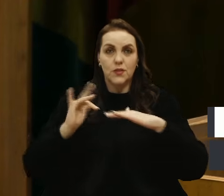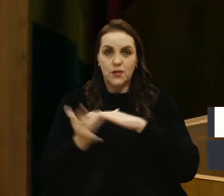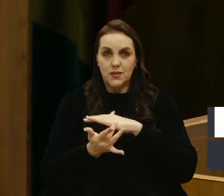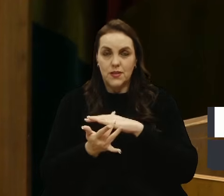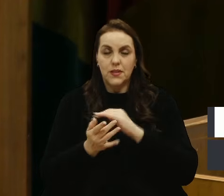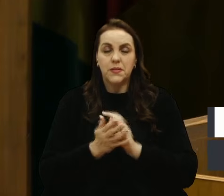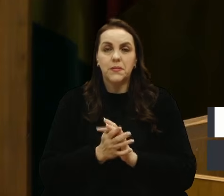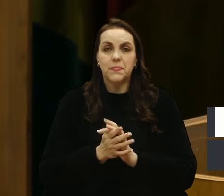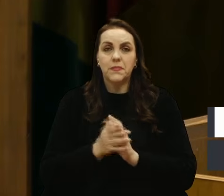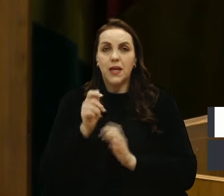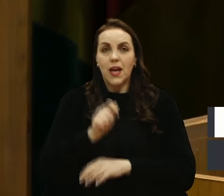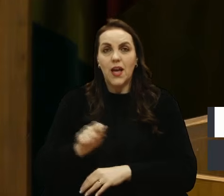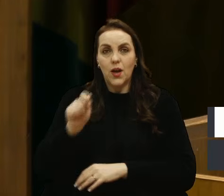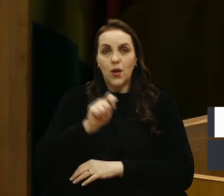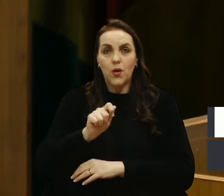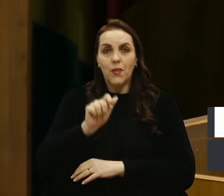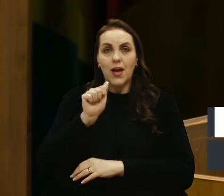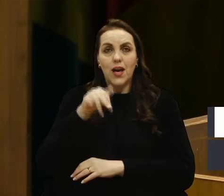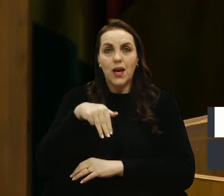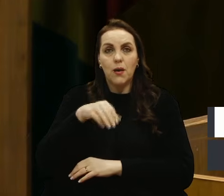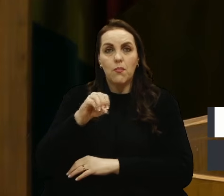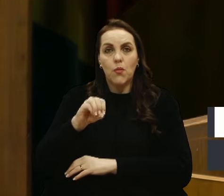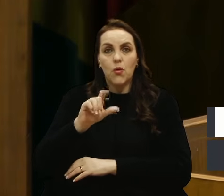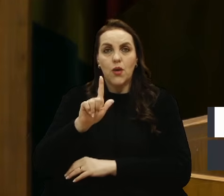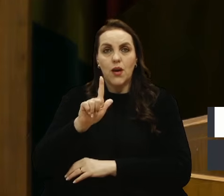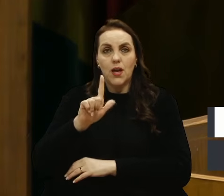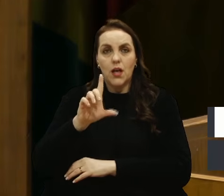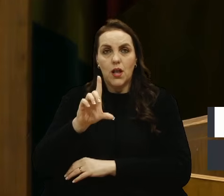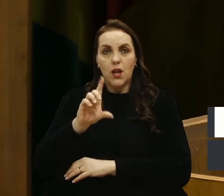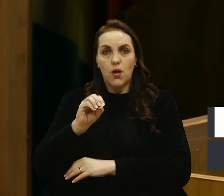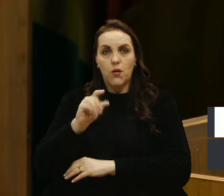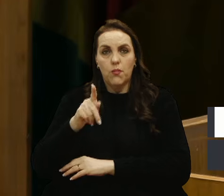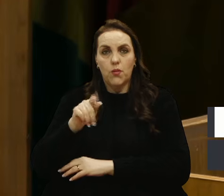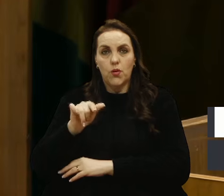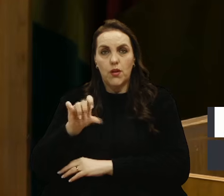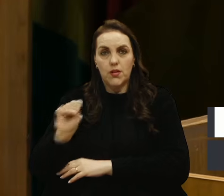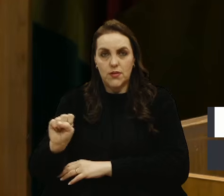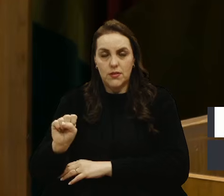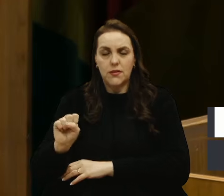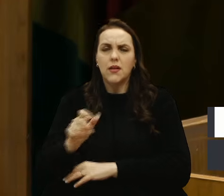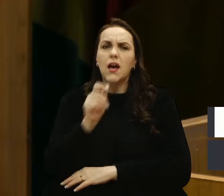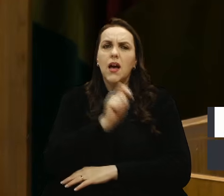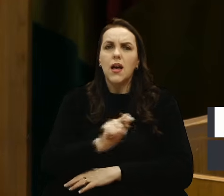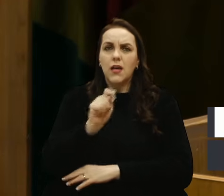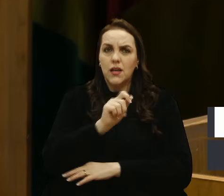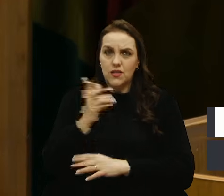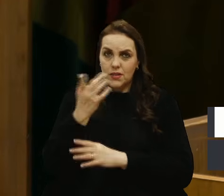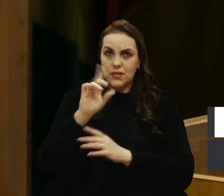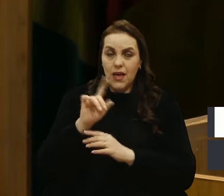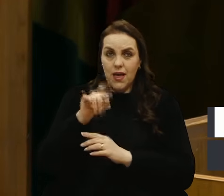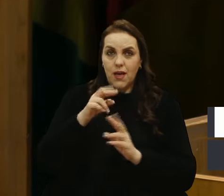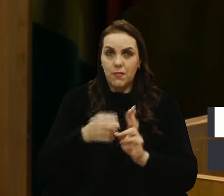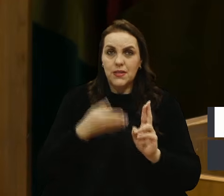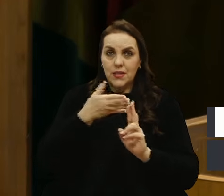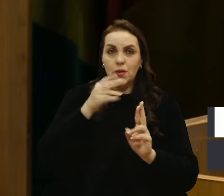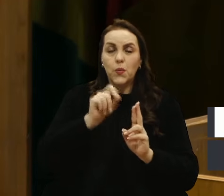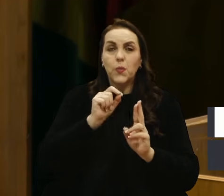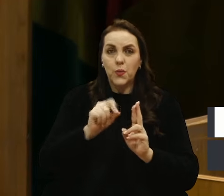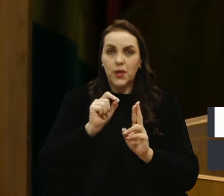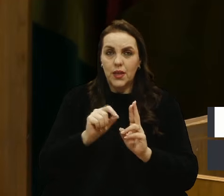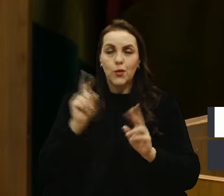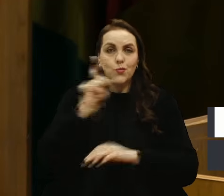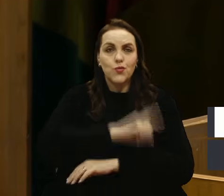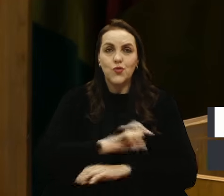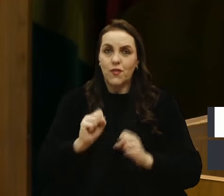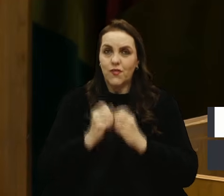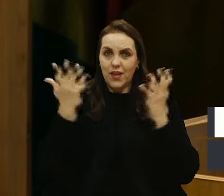sociais, @amogalópolis. Essa celebração representa muito mais do que uma data festiva. É o reconhecimento da